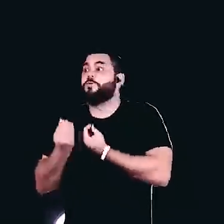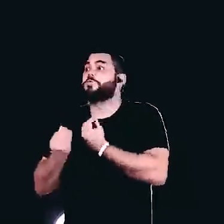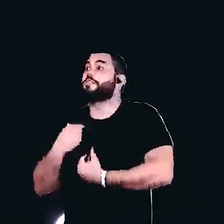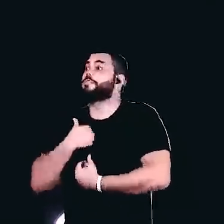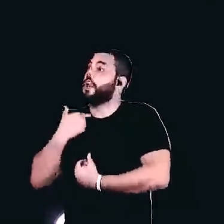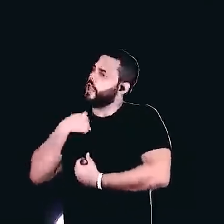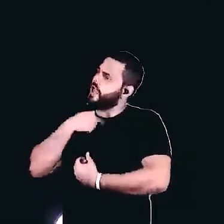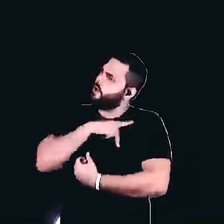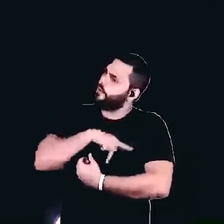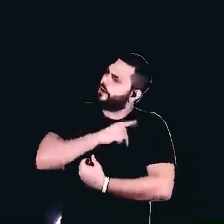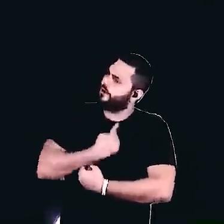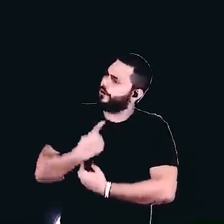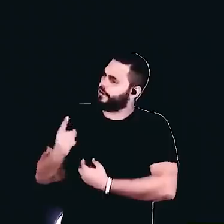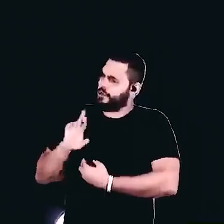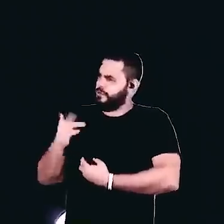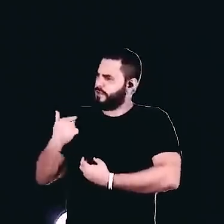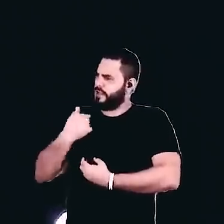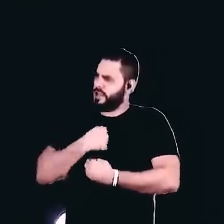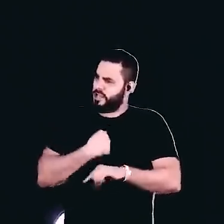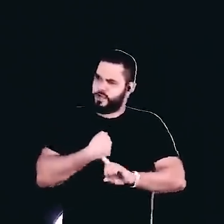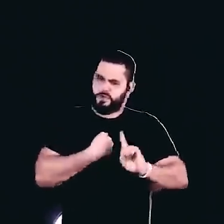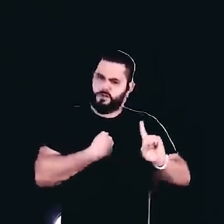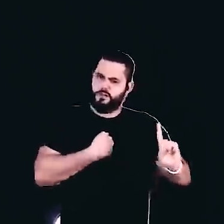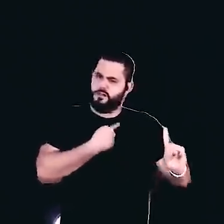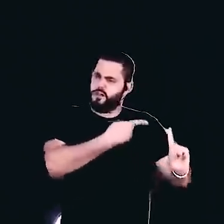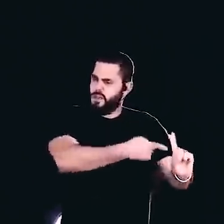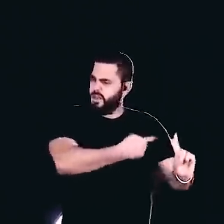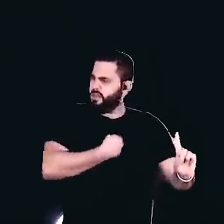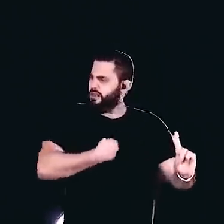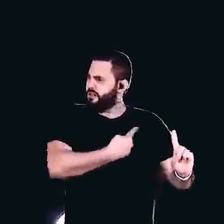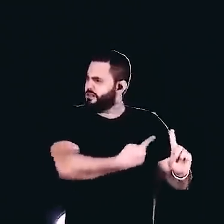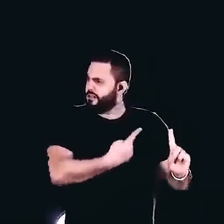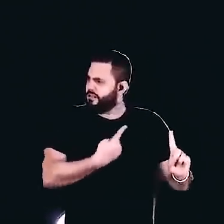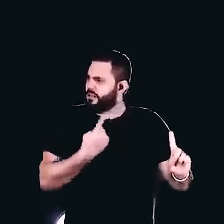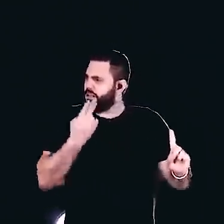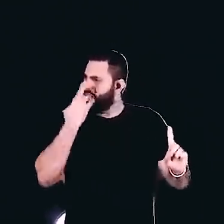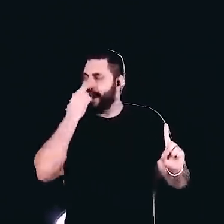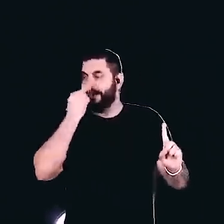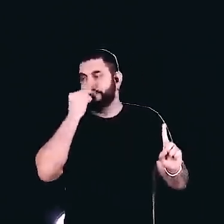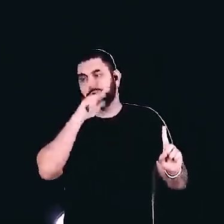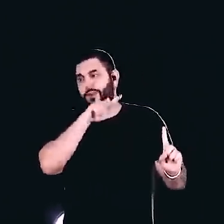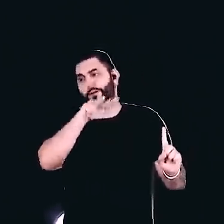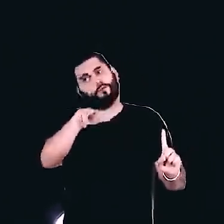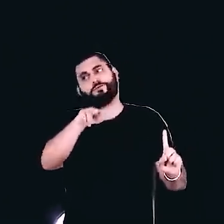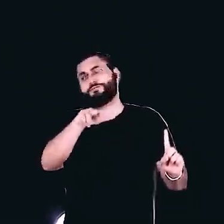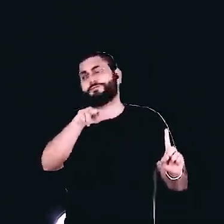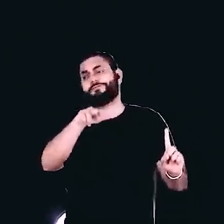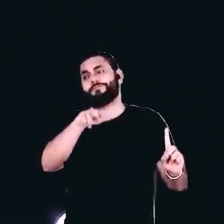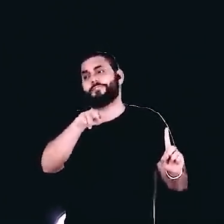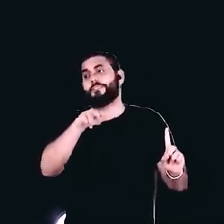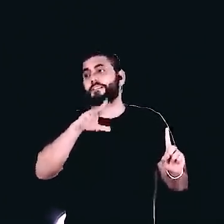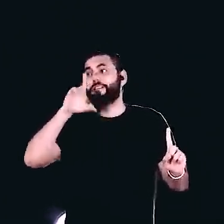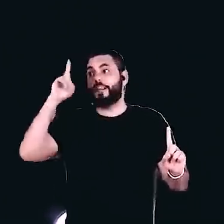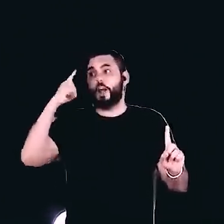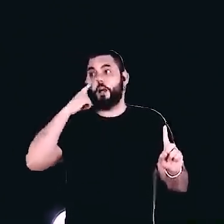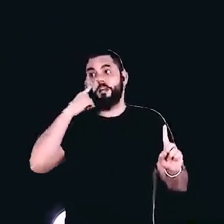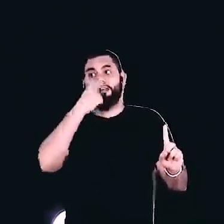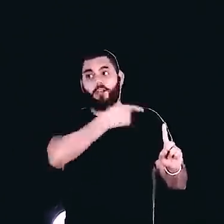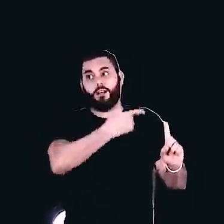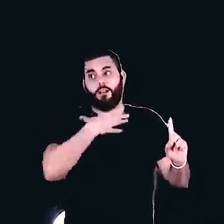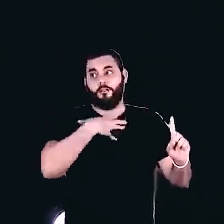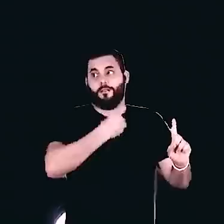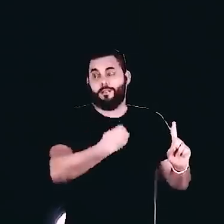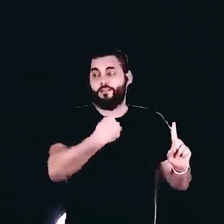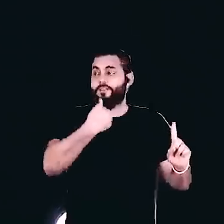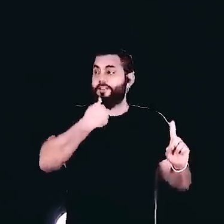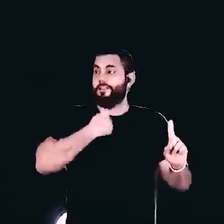seja, tem diferença não, viu? Escravo, apóstolo, é tudo a mesma coisa para Deus. É tudo filho. O